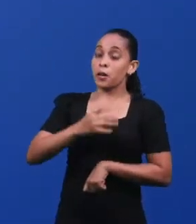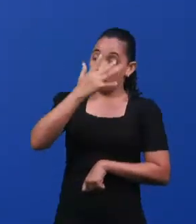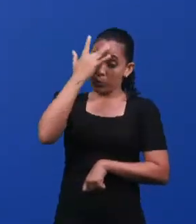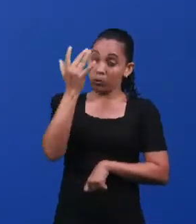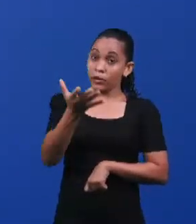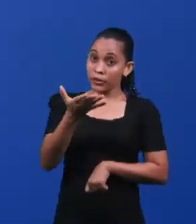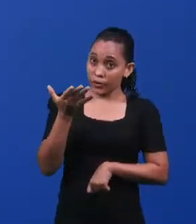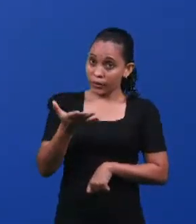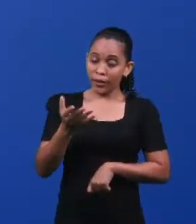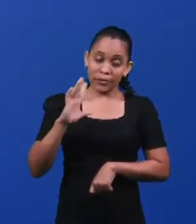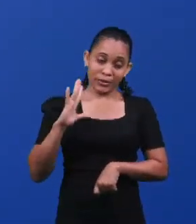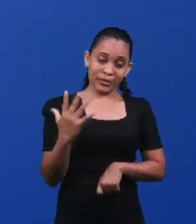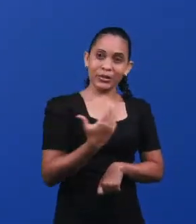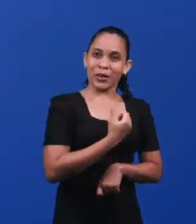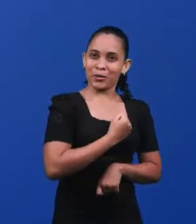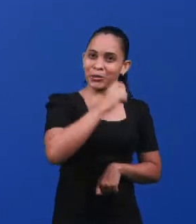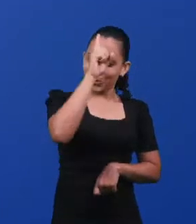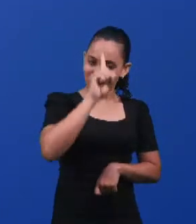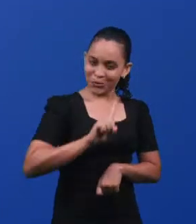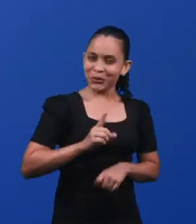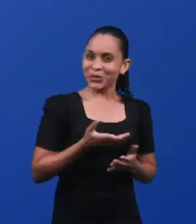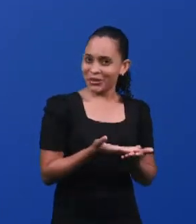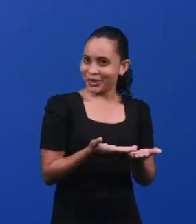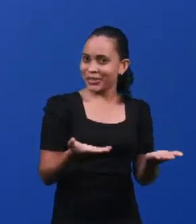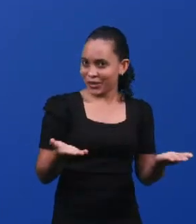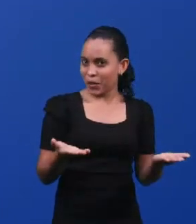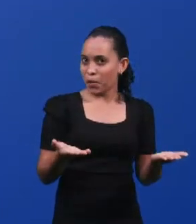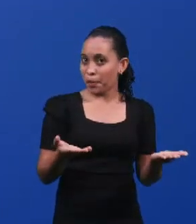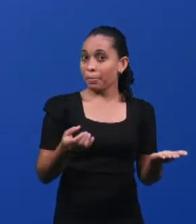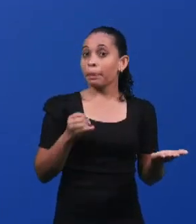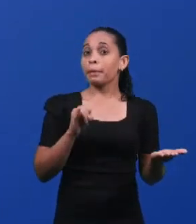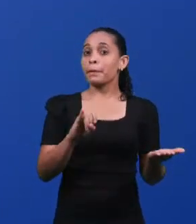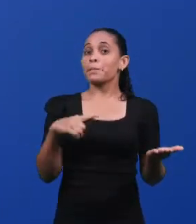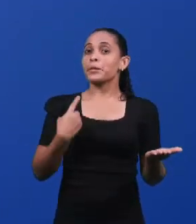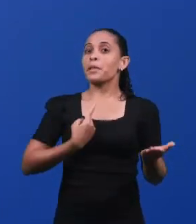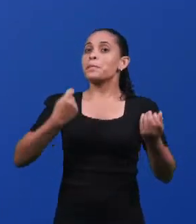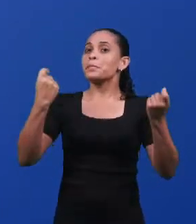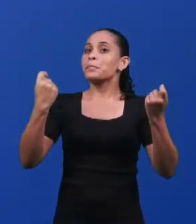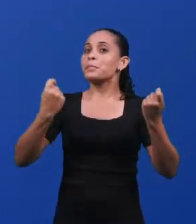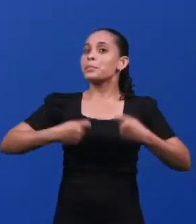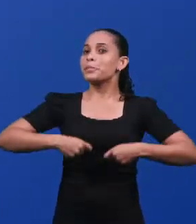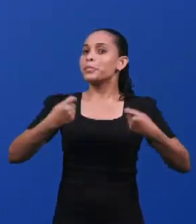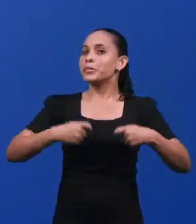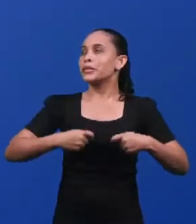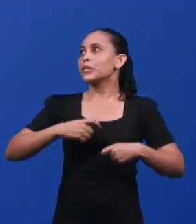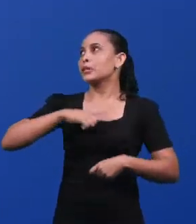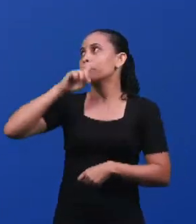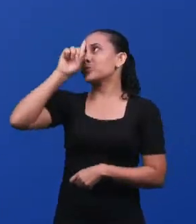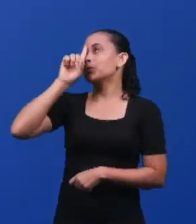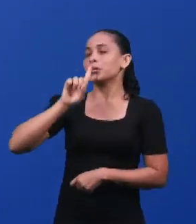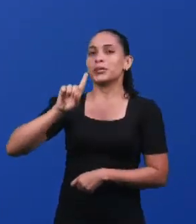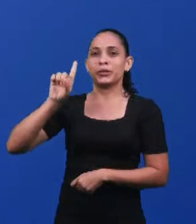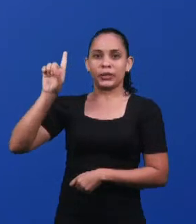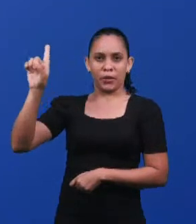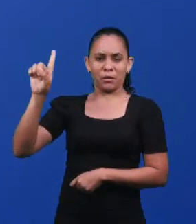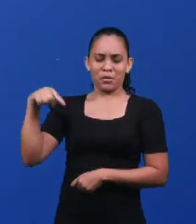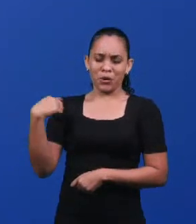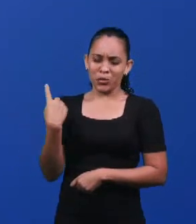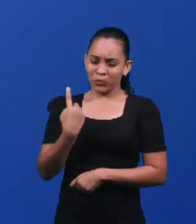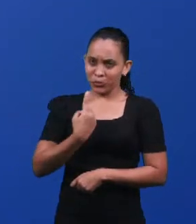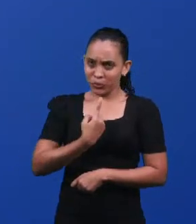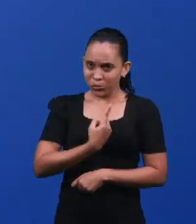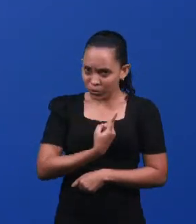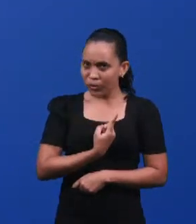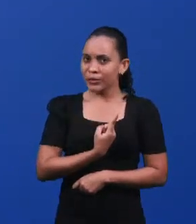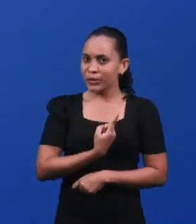a água da vida. Ou seja, nós somos aqueles que precisamos do Senhor. Nós somos os coxos, os mudos, os